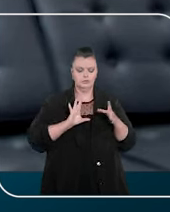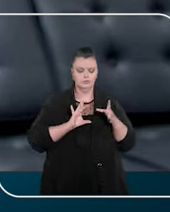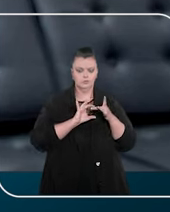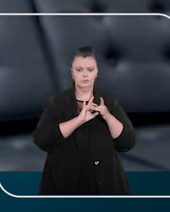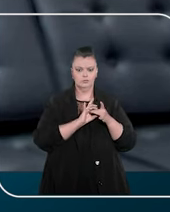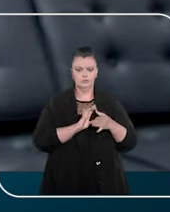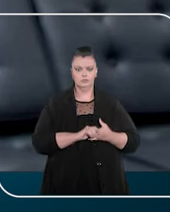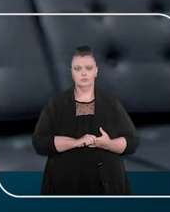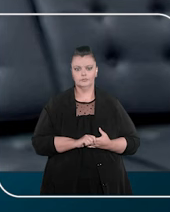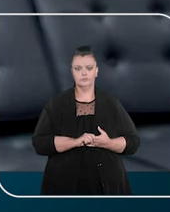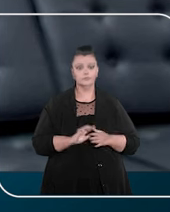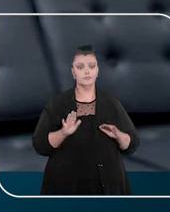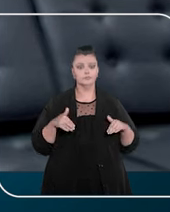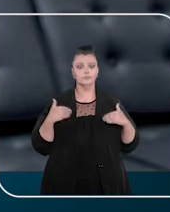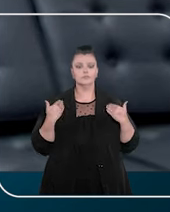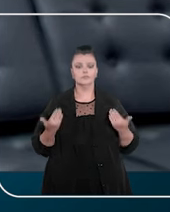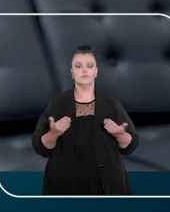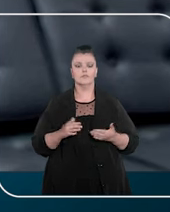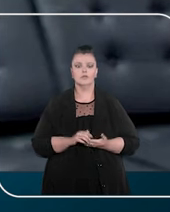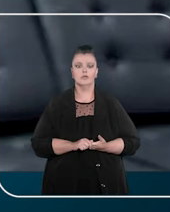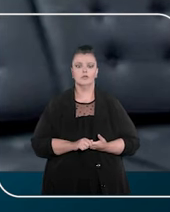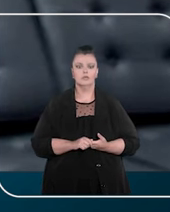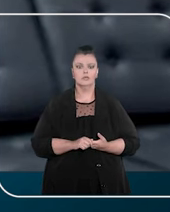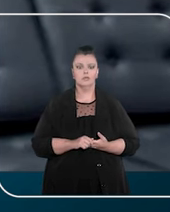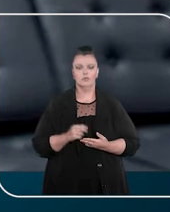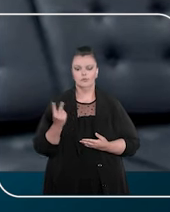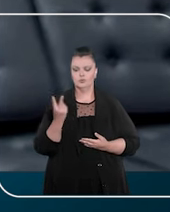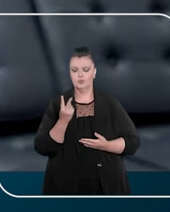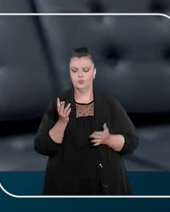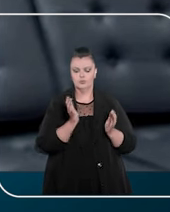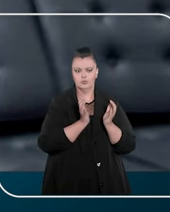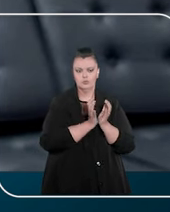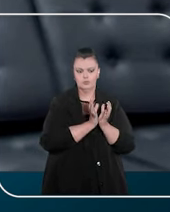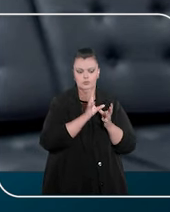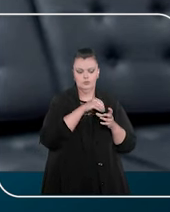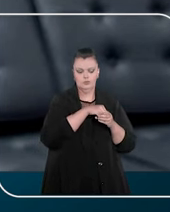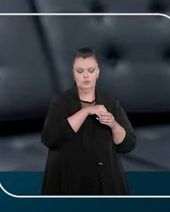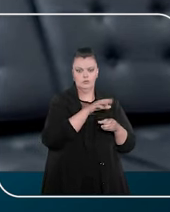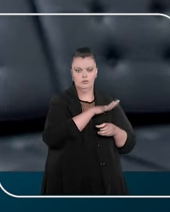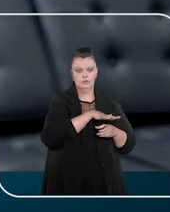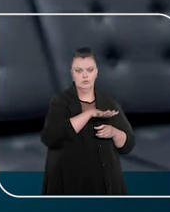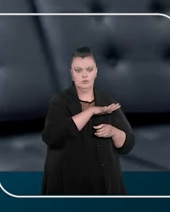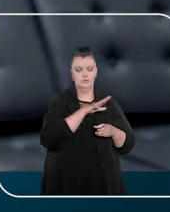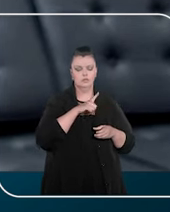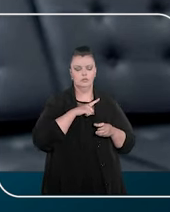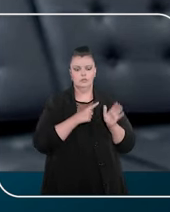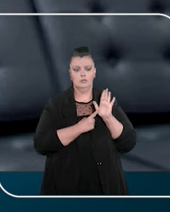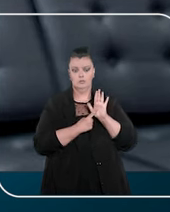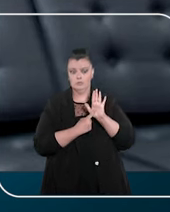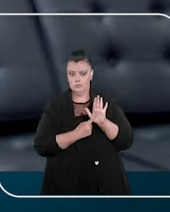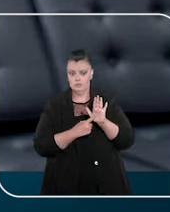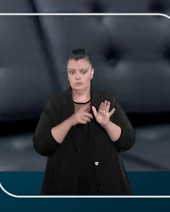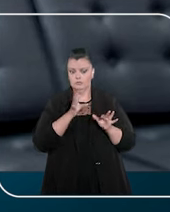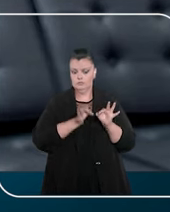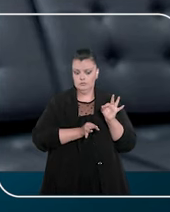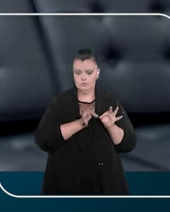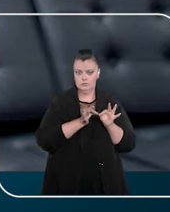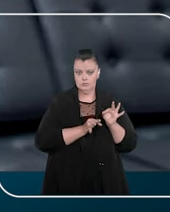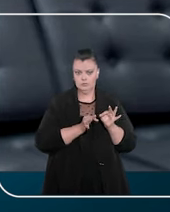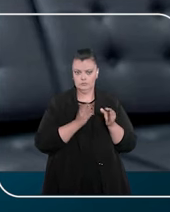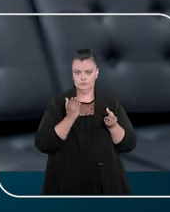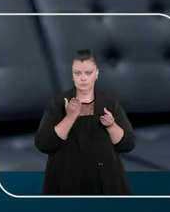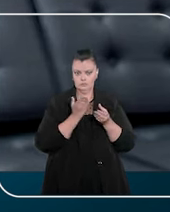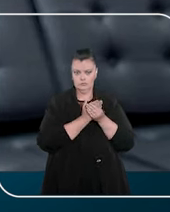E, portanto, quando essas duas cortes estabelecem em um julgamento qualificado, como é o caso de um julgamento pelo Pleno